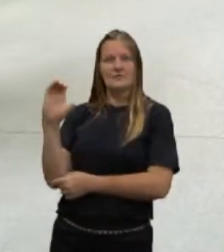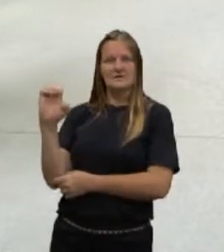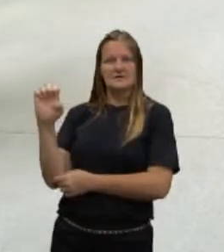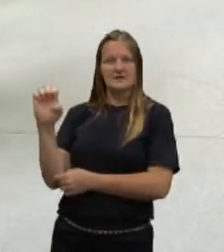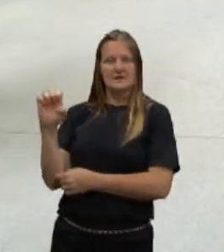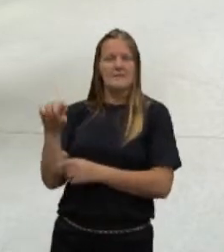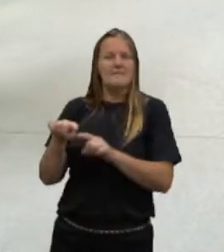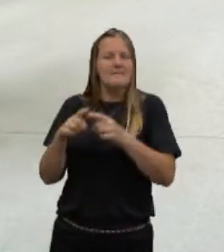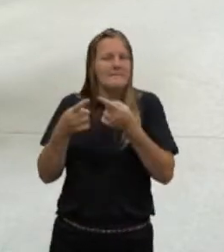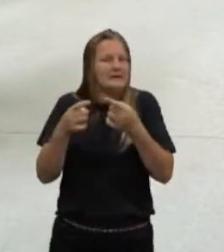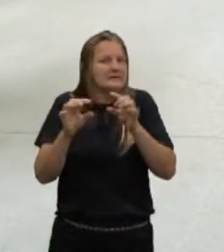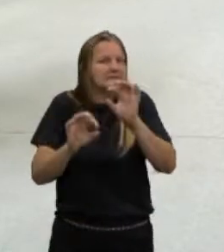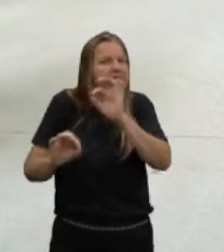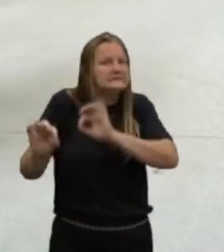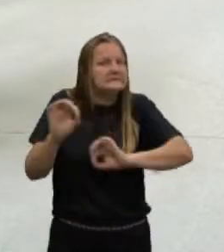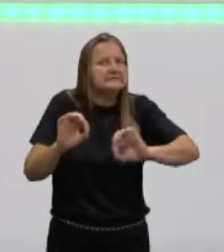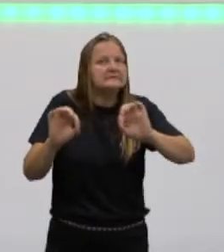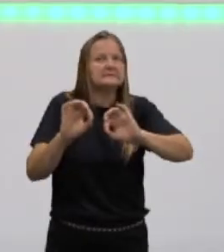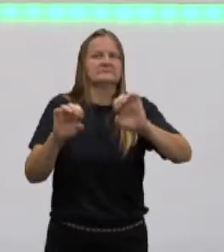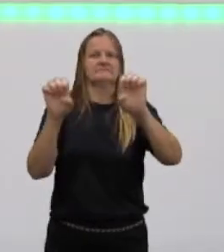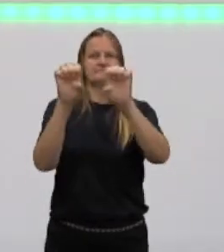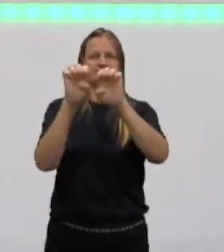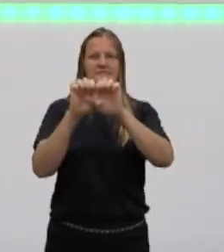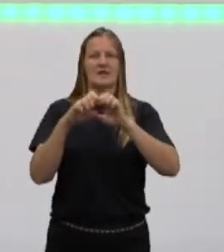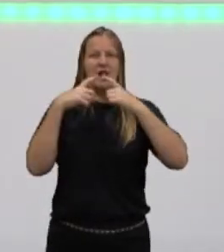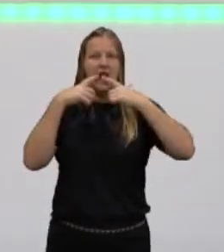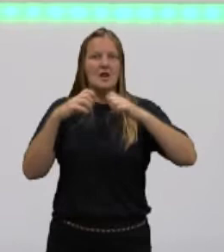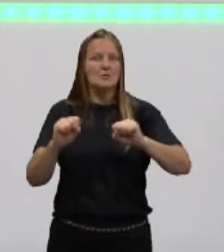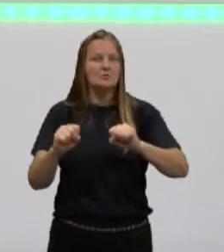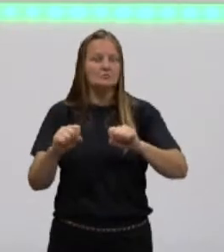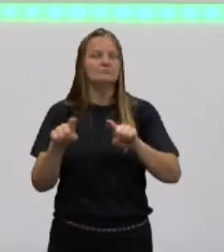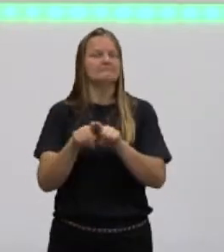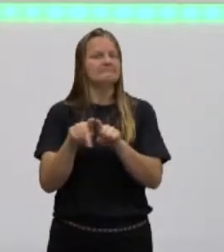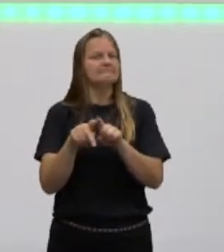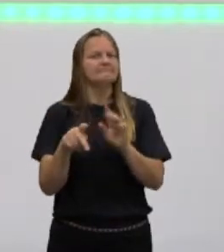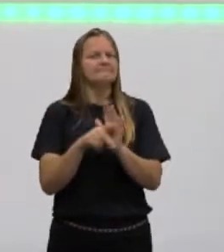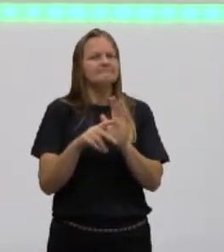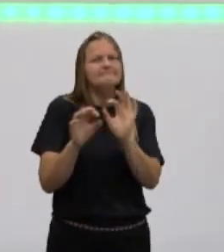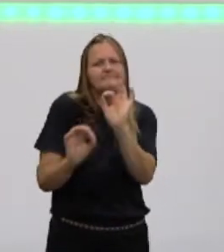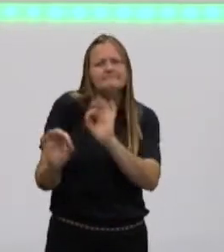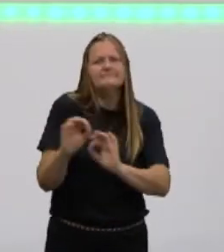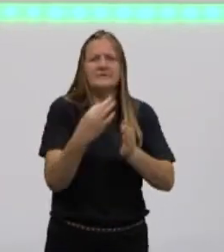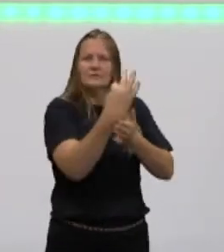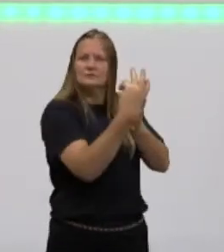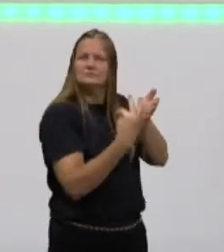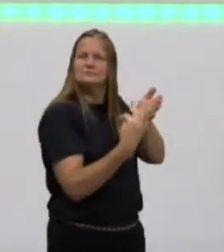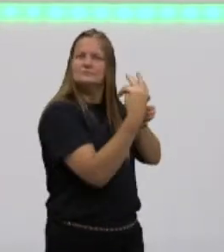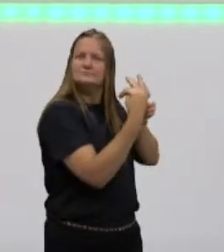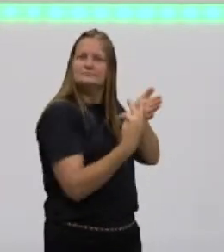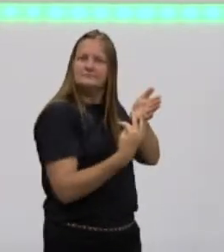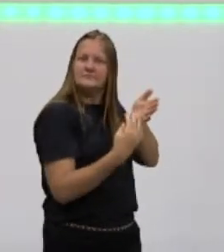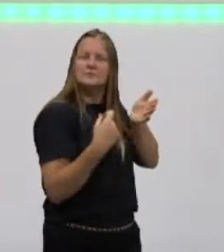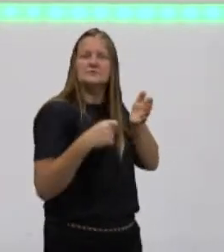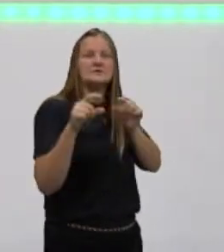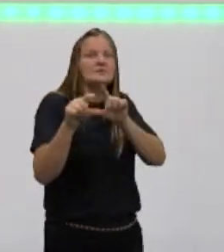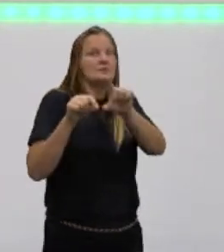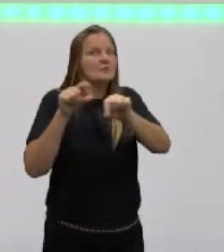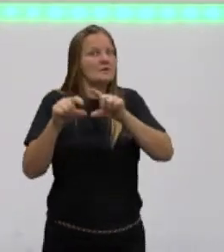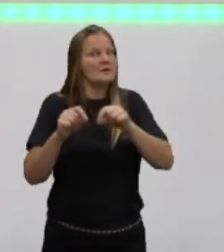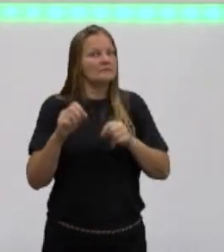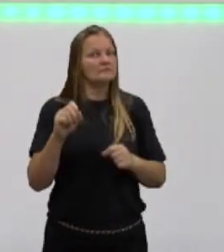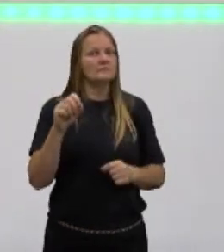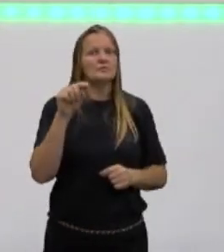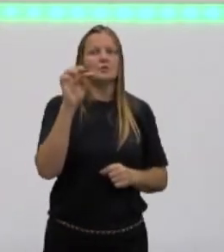em organizar uma estrutura linguística, quando a gente está pensando em estruturar um texto, eu preciso optar por usar